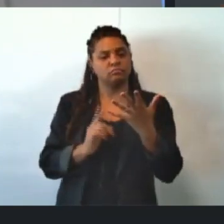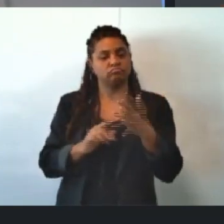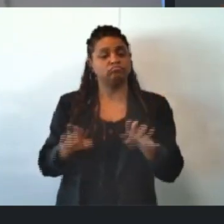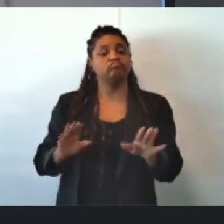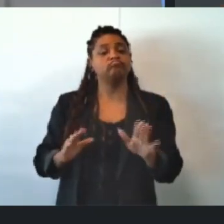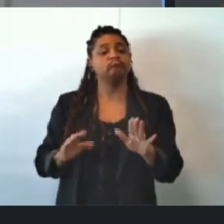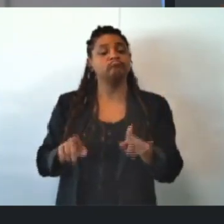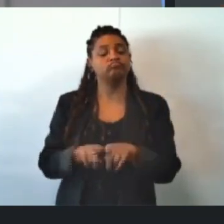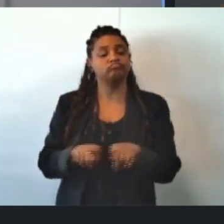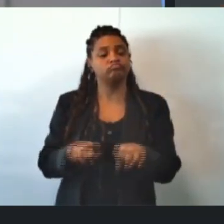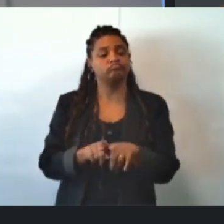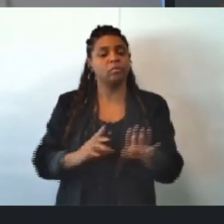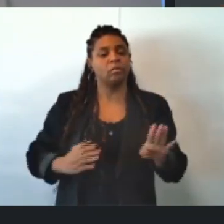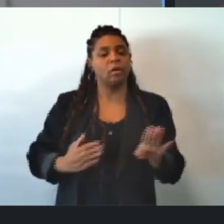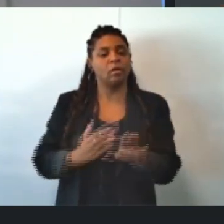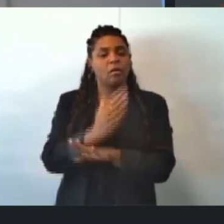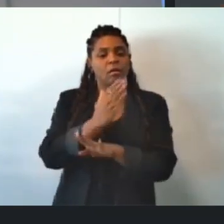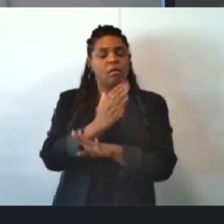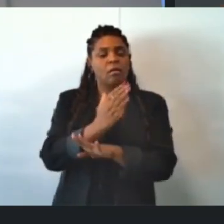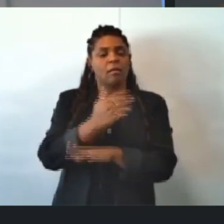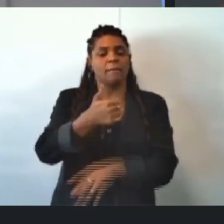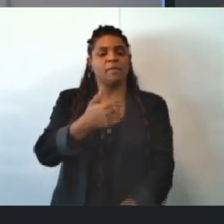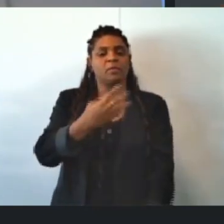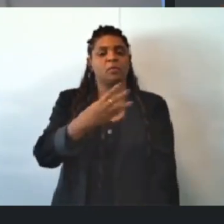requerimento. Está aprovado o requerimento 1404.